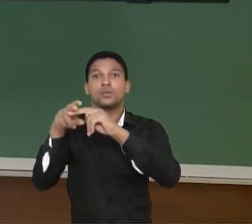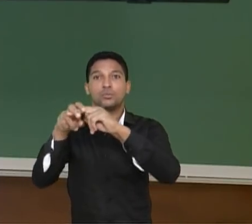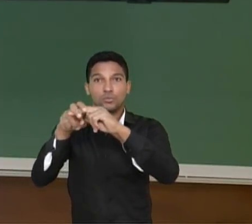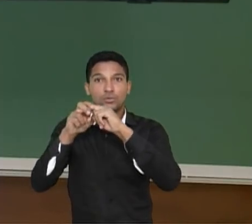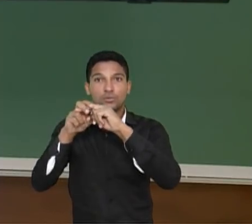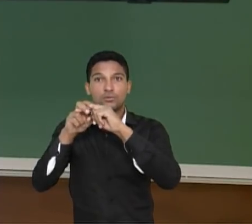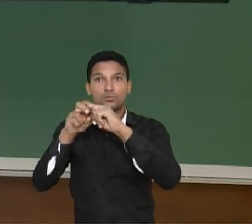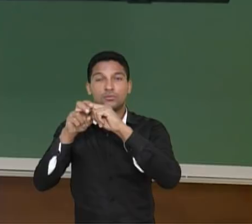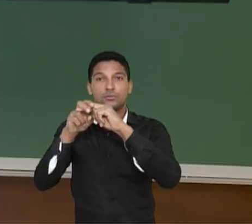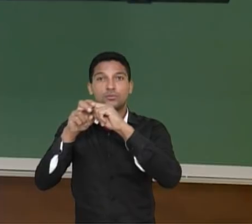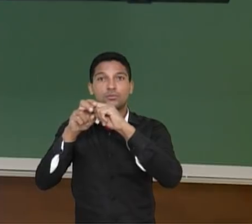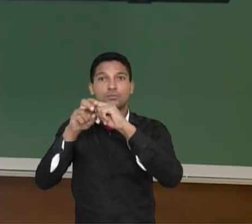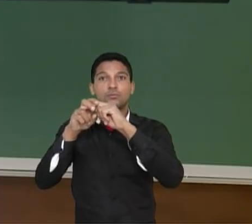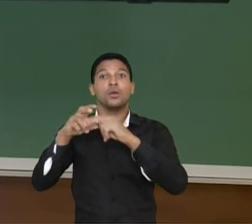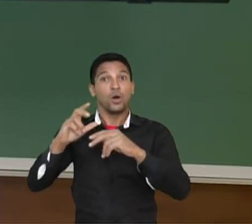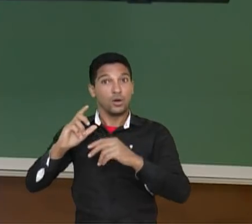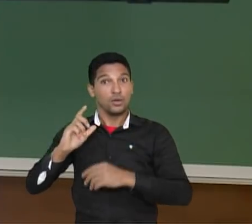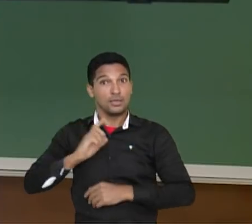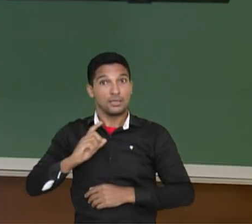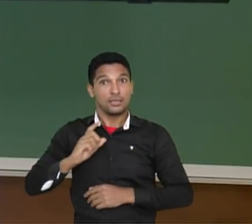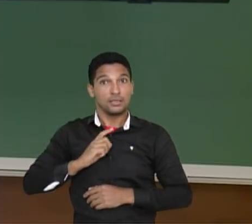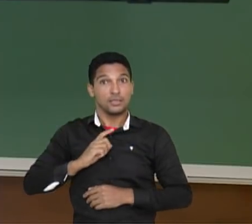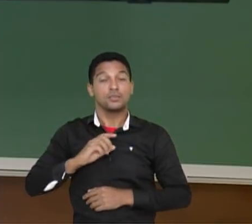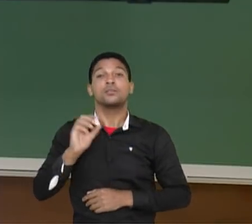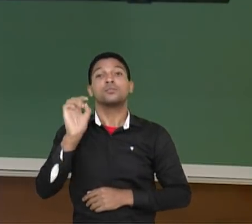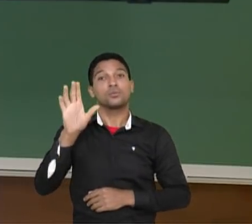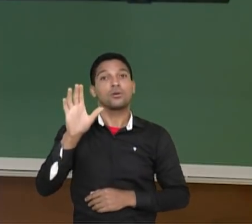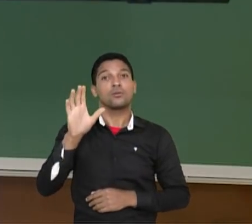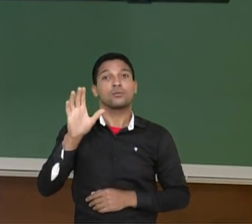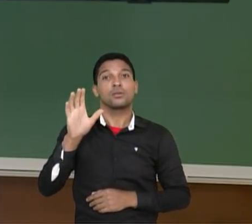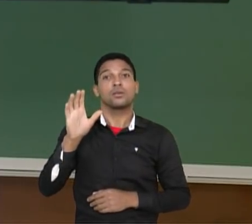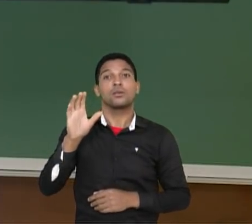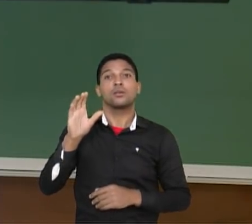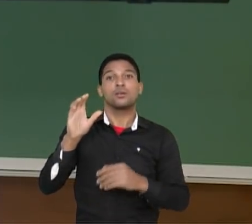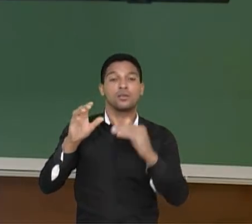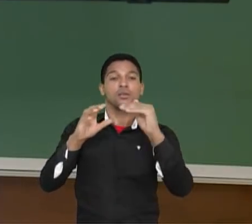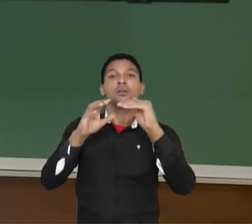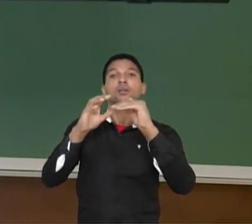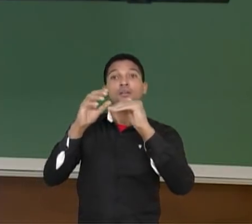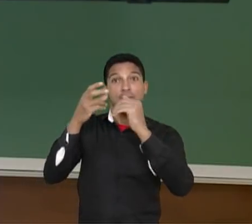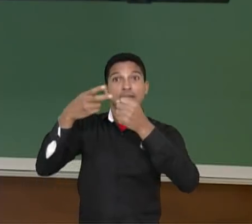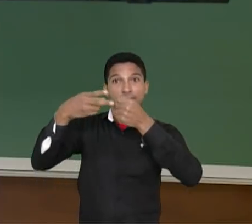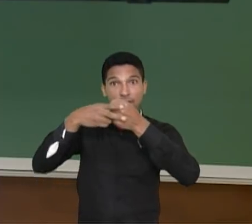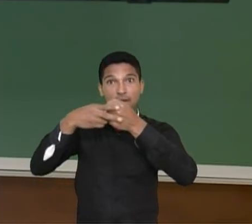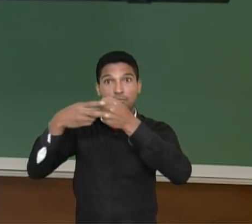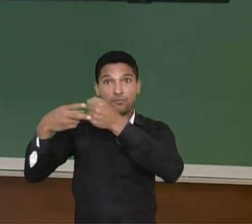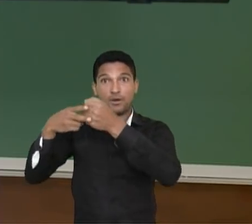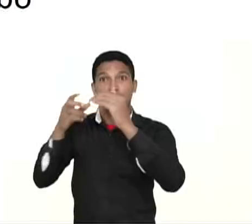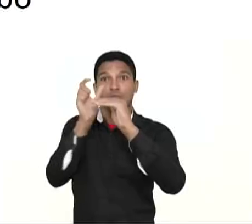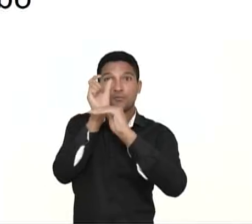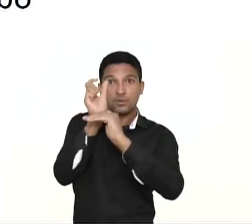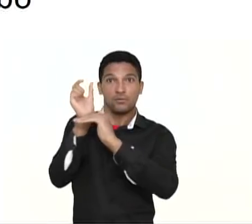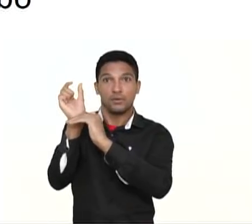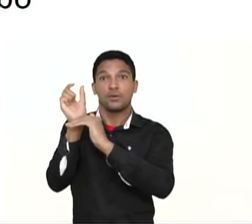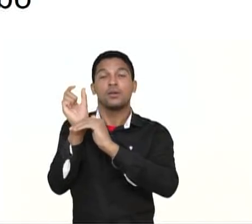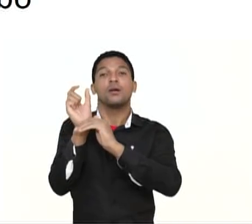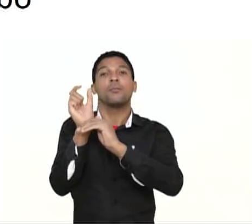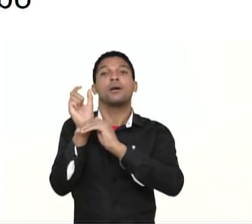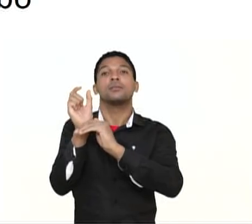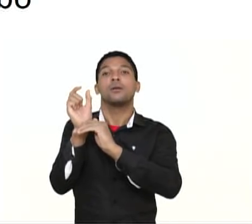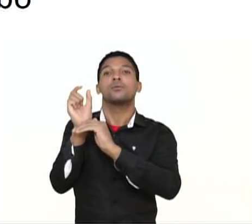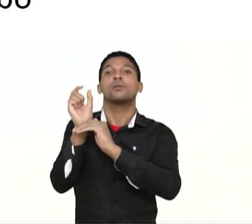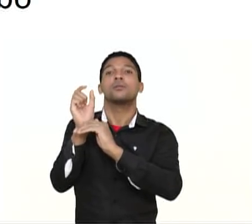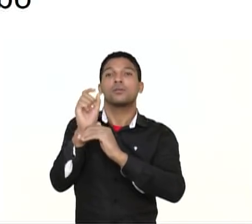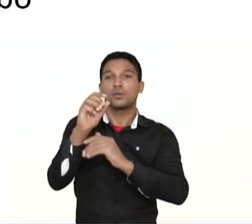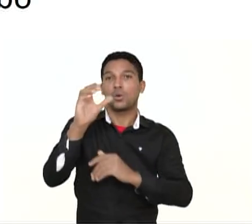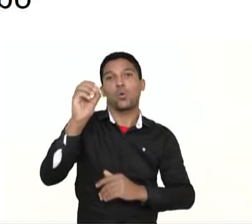aqui, porém, temos apenas duas orações, certo? Então, olha aqui comigo. O verbo temer forma uma